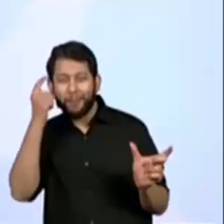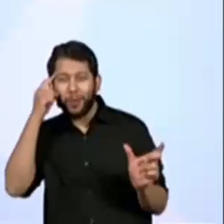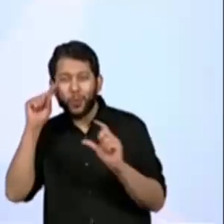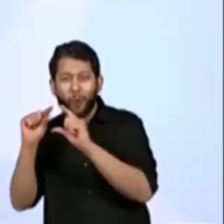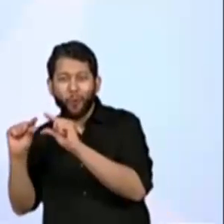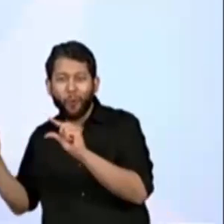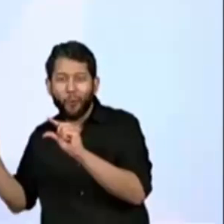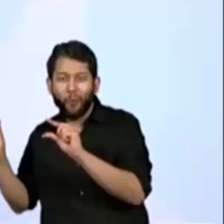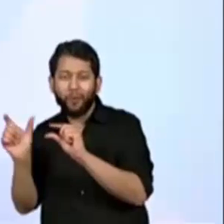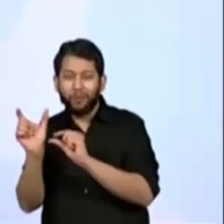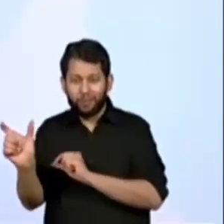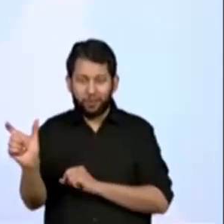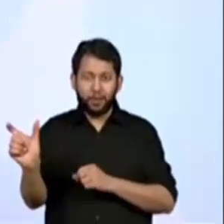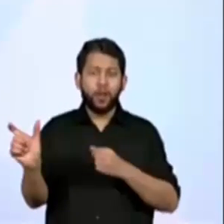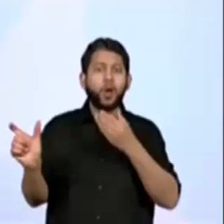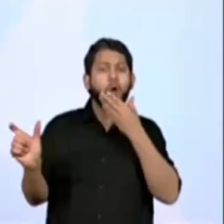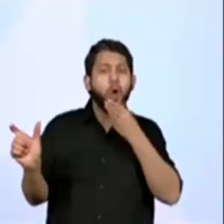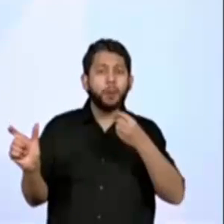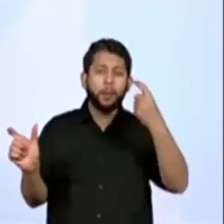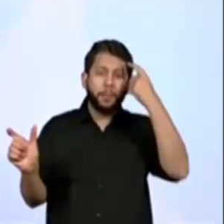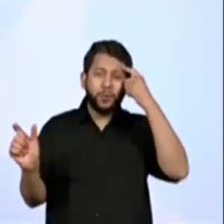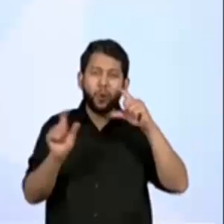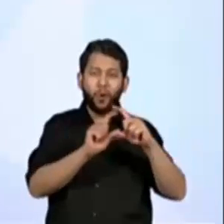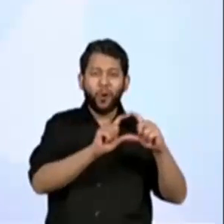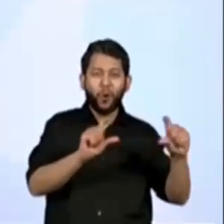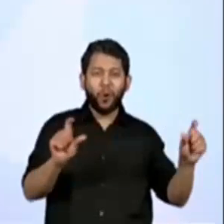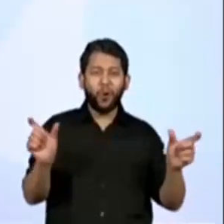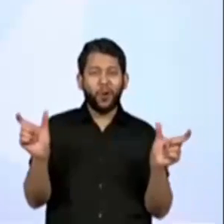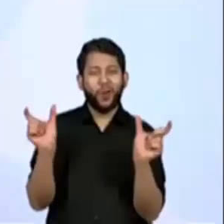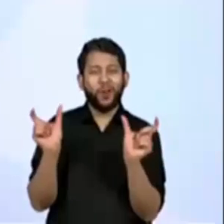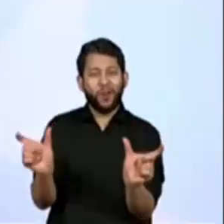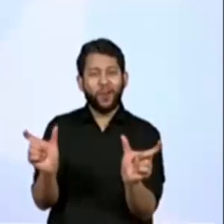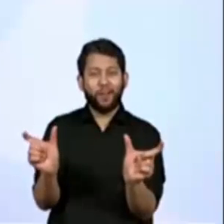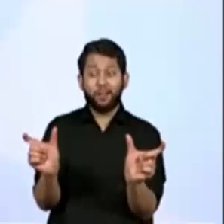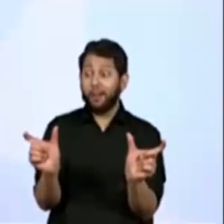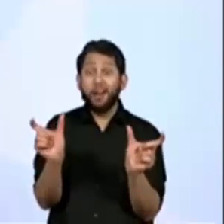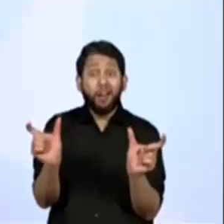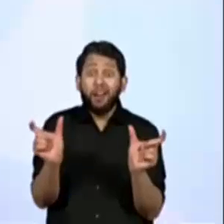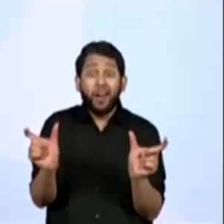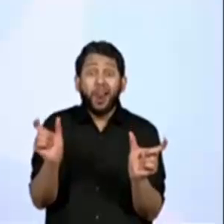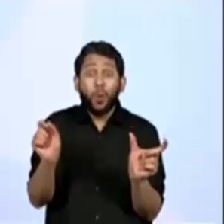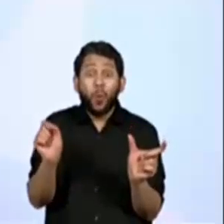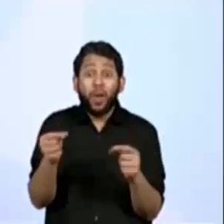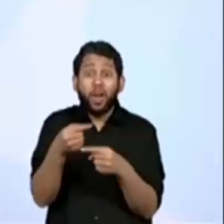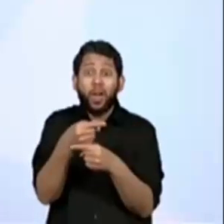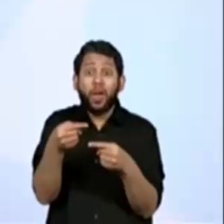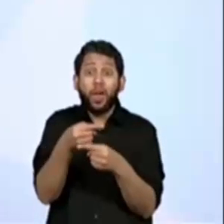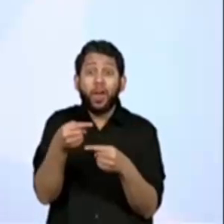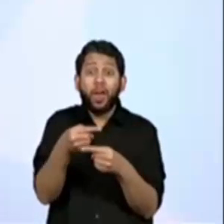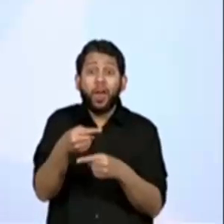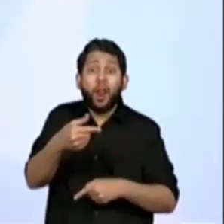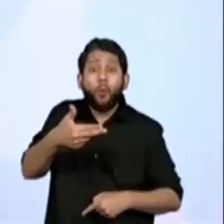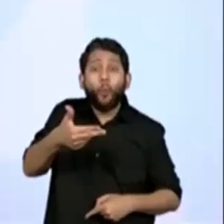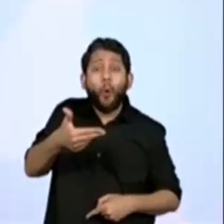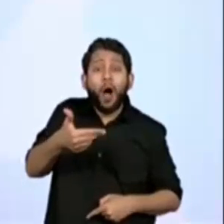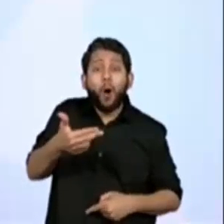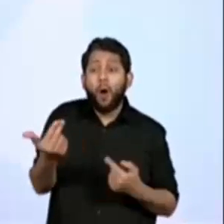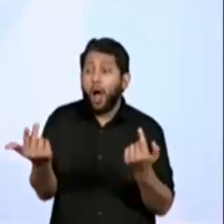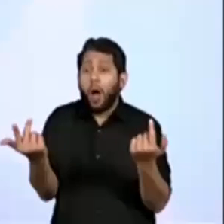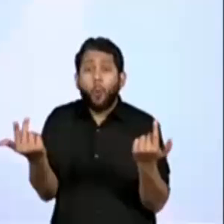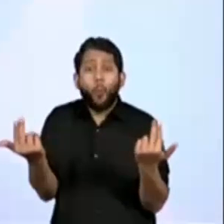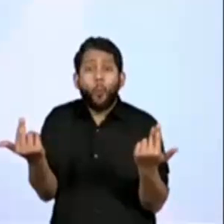operações equivalentes. Elas têm uma relação de igualdade. E por que elas têm